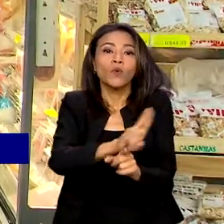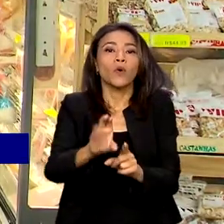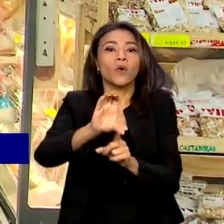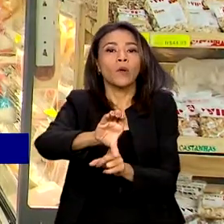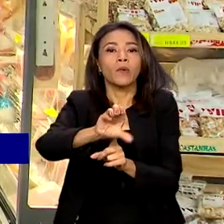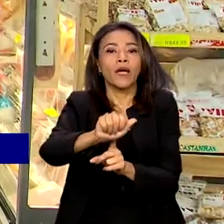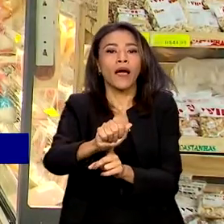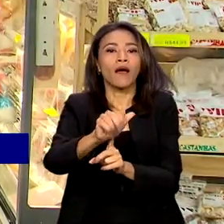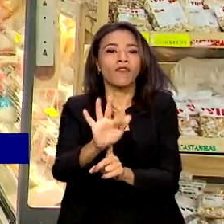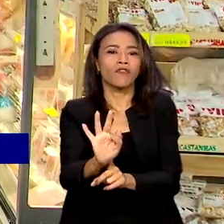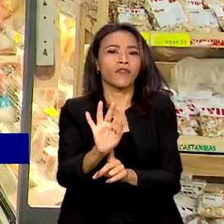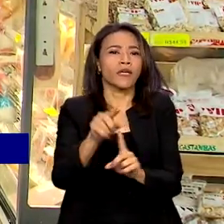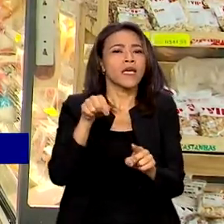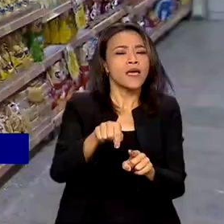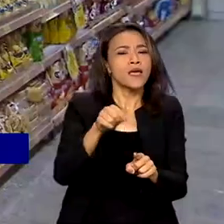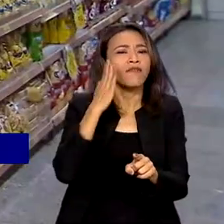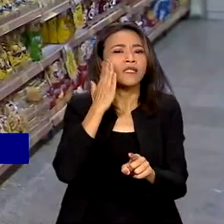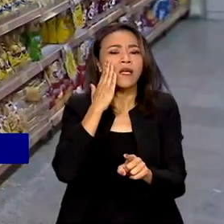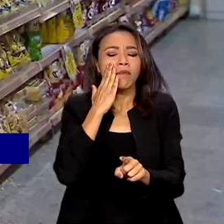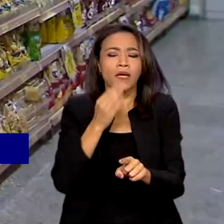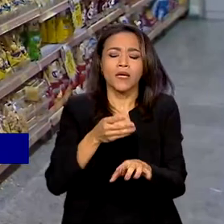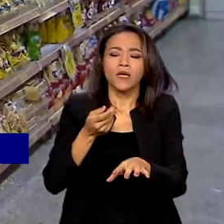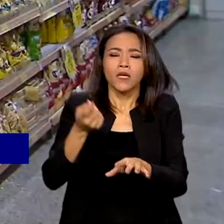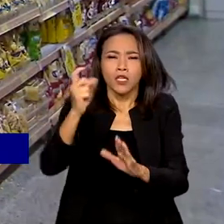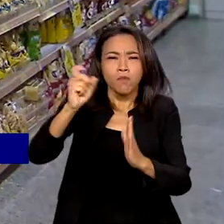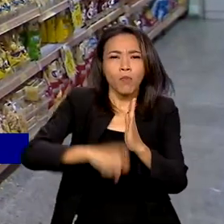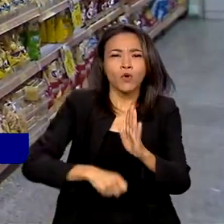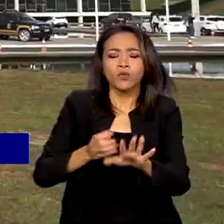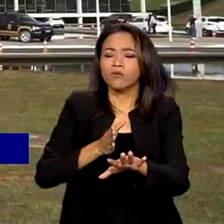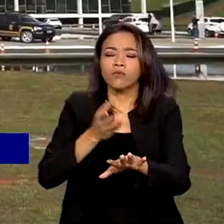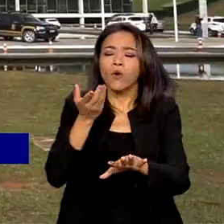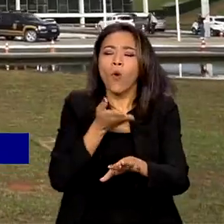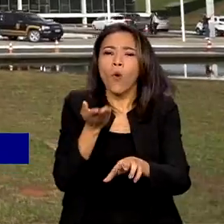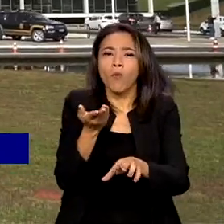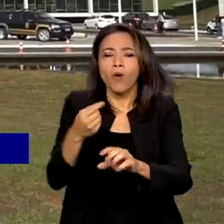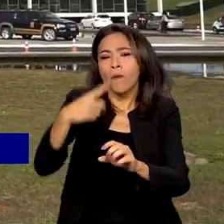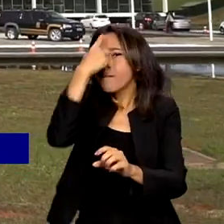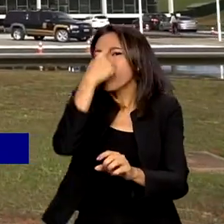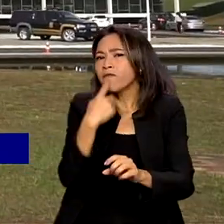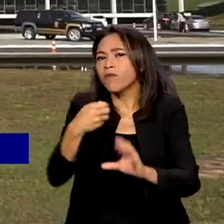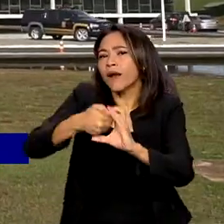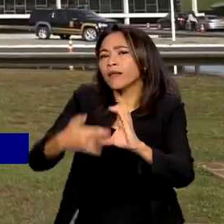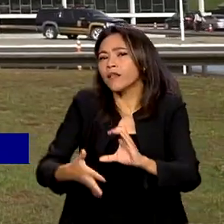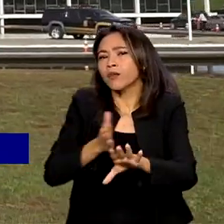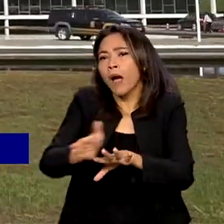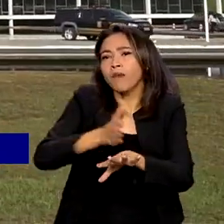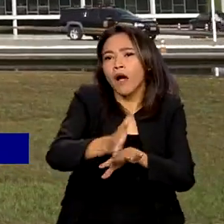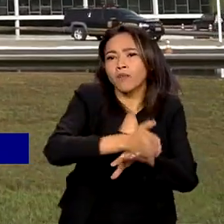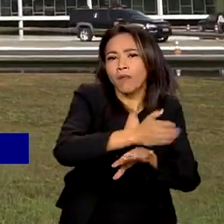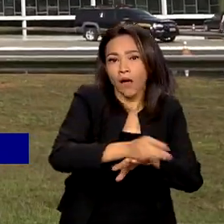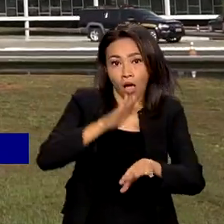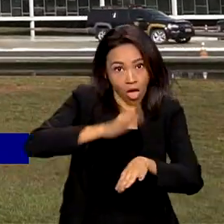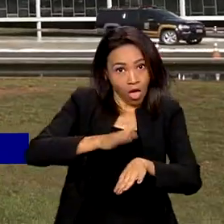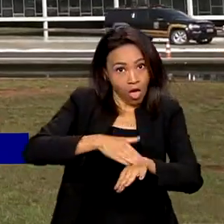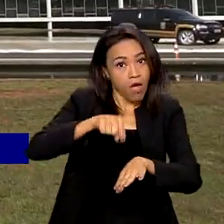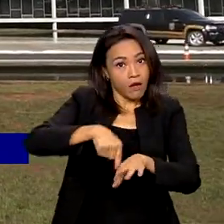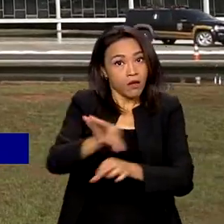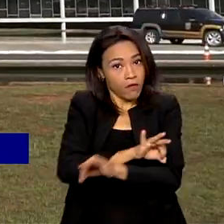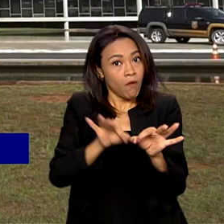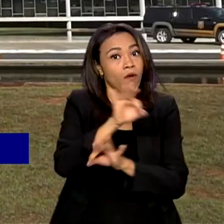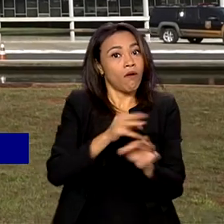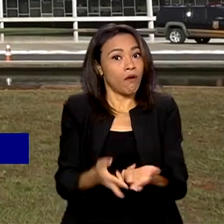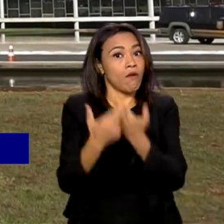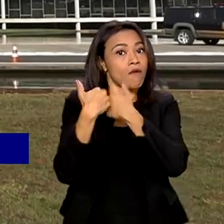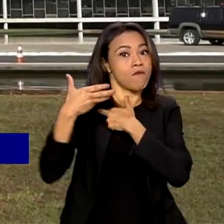decide em qual categoria tributária cada produto se encaixa. Prevista para o segundo semestre, a votação também é